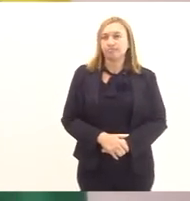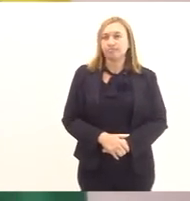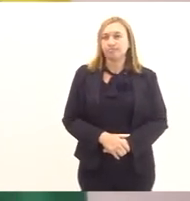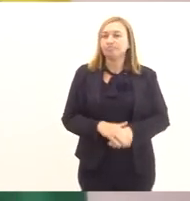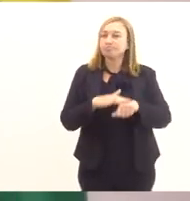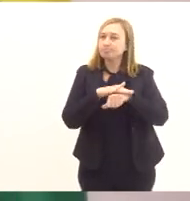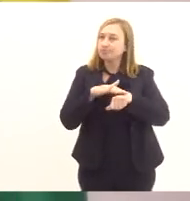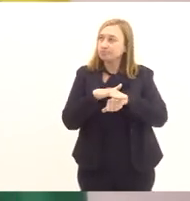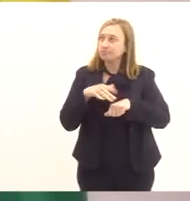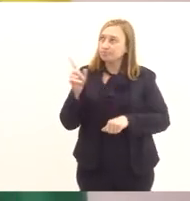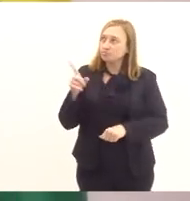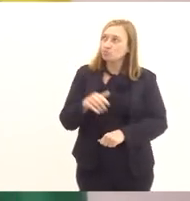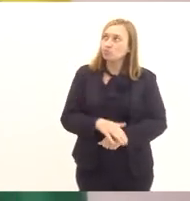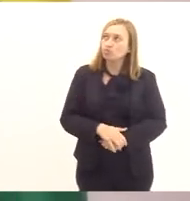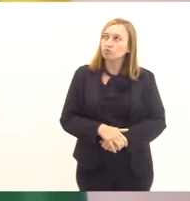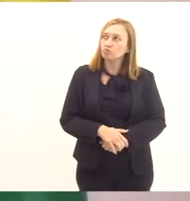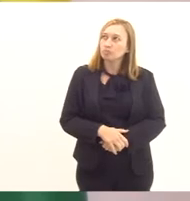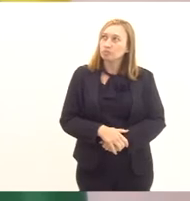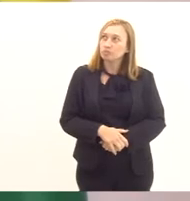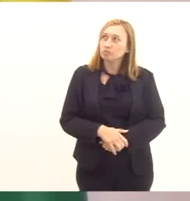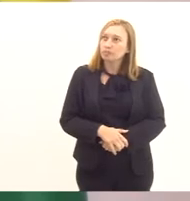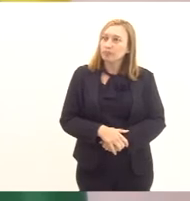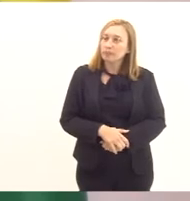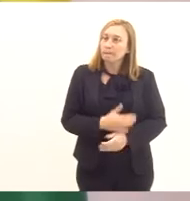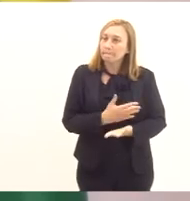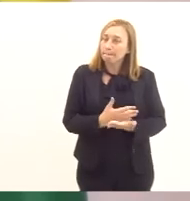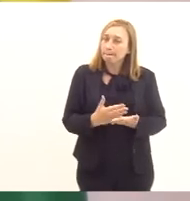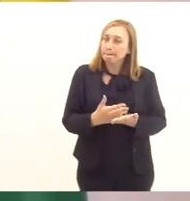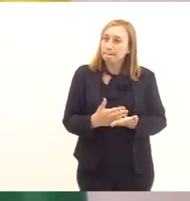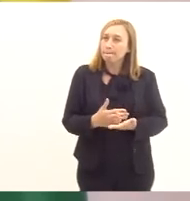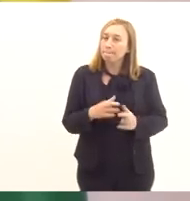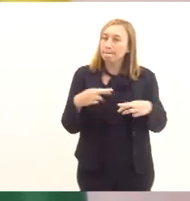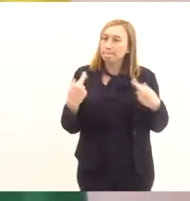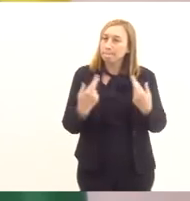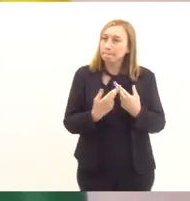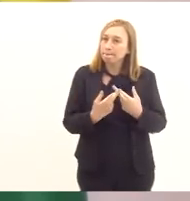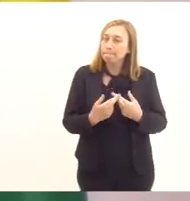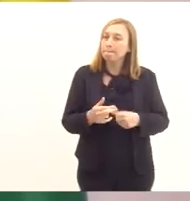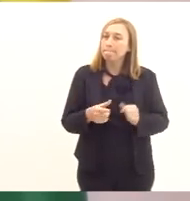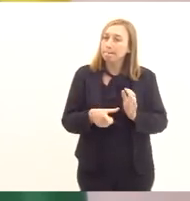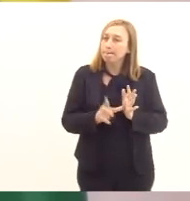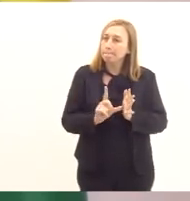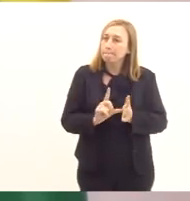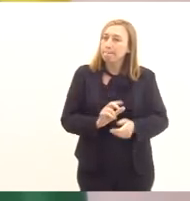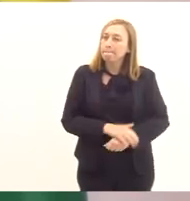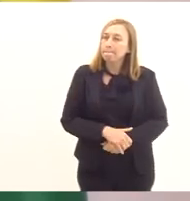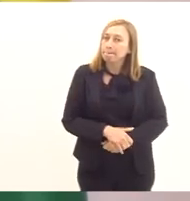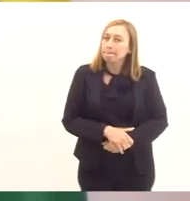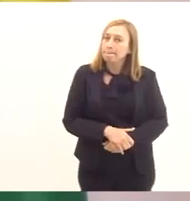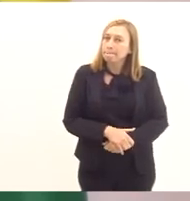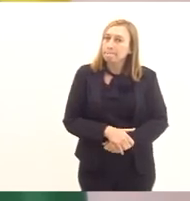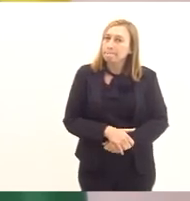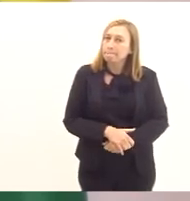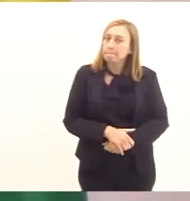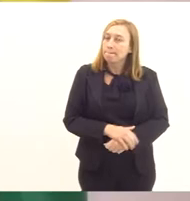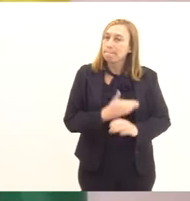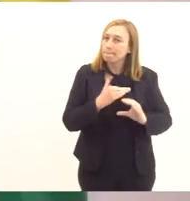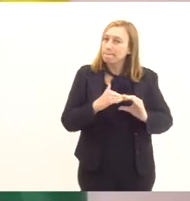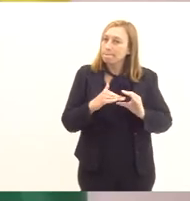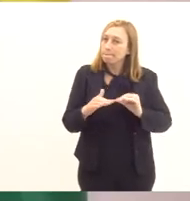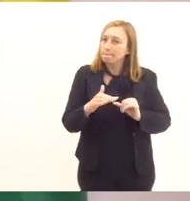nós conversamos ali brevemente no início da sessão antes do início da sessão e eu até faria o